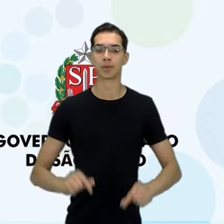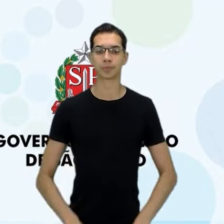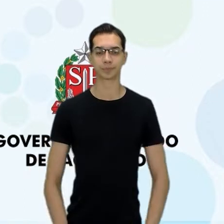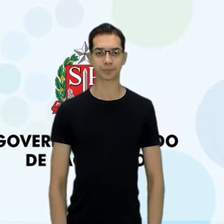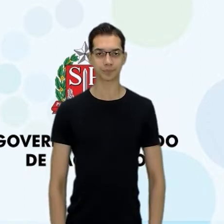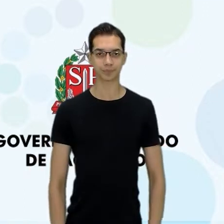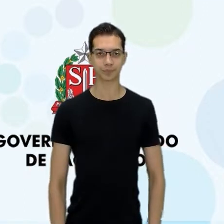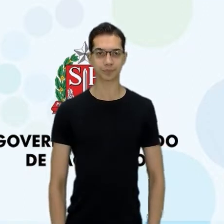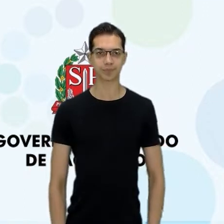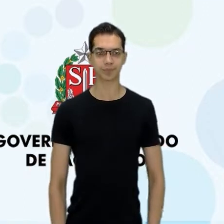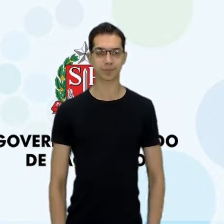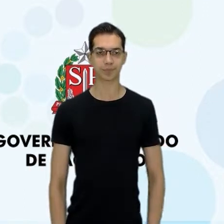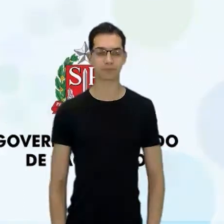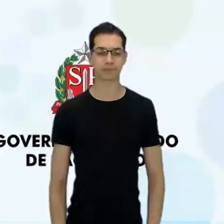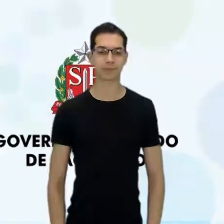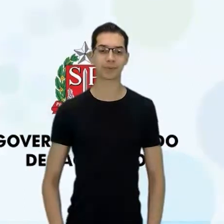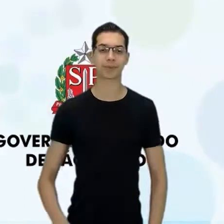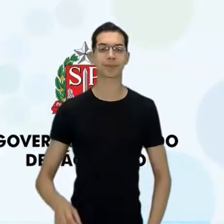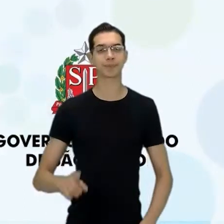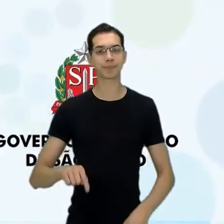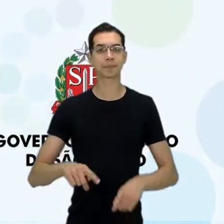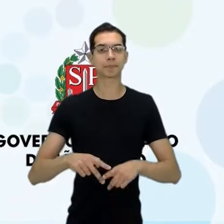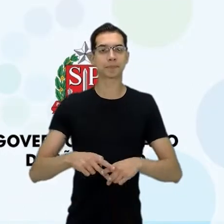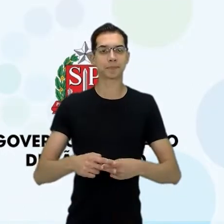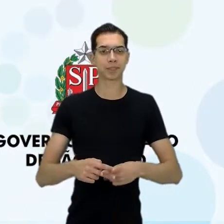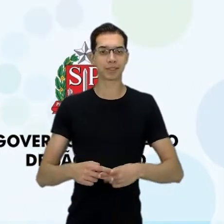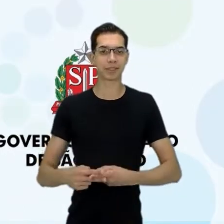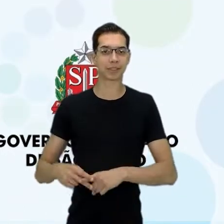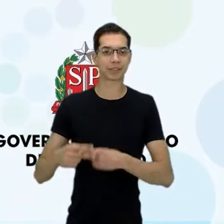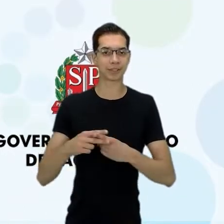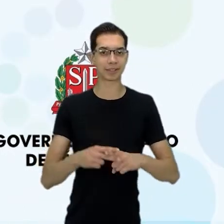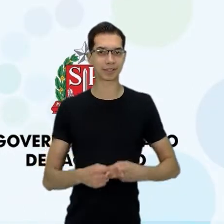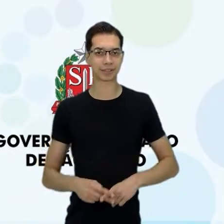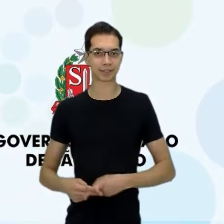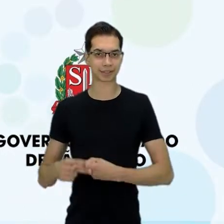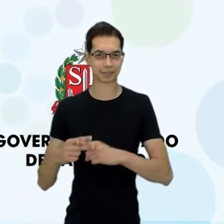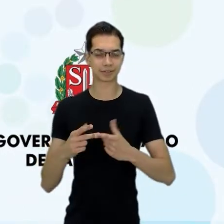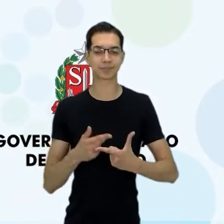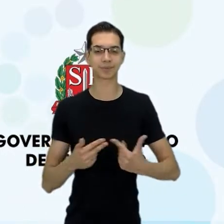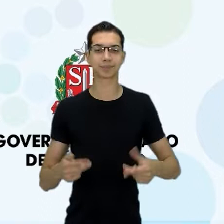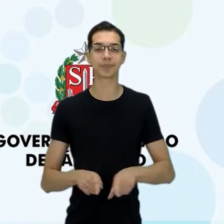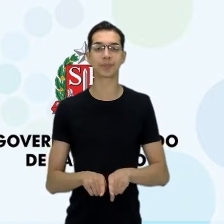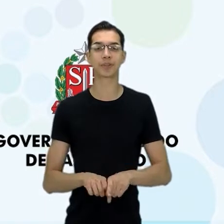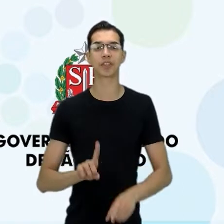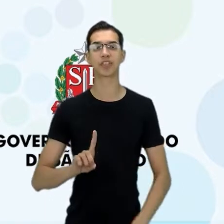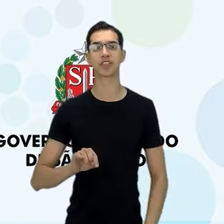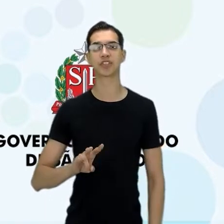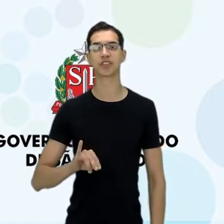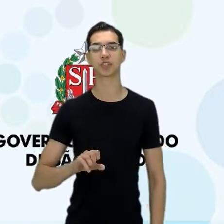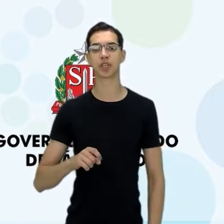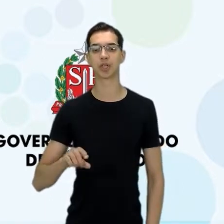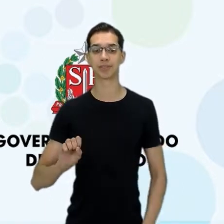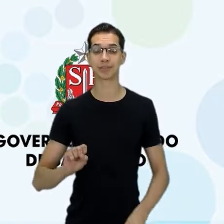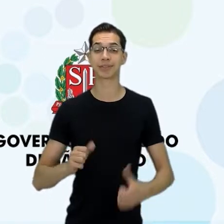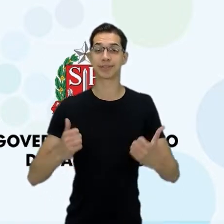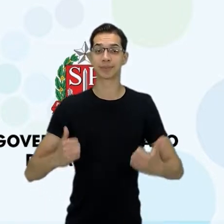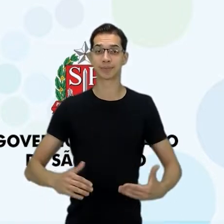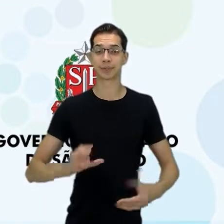provocação do que é mecânica e suas divisões. Hoje a gente vai falar um pouquinho mecânica e de cinemática de uma